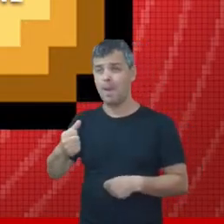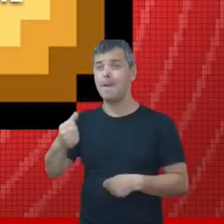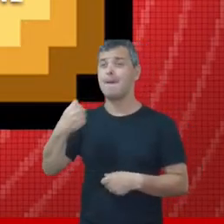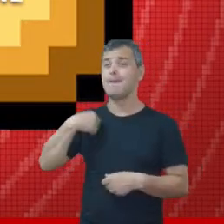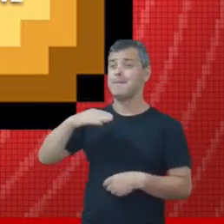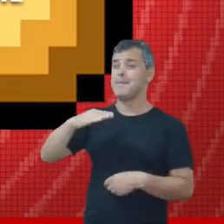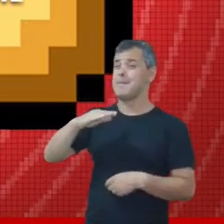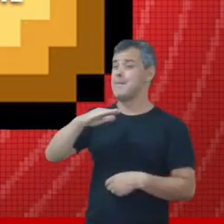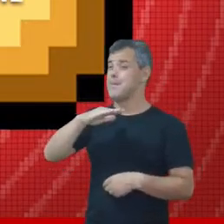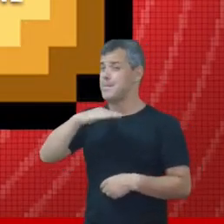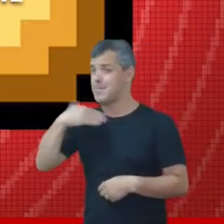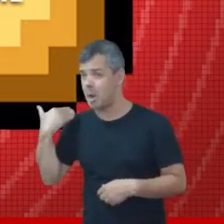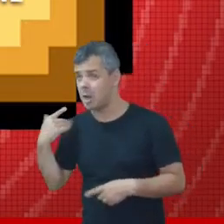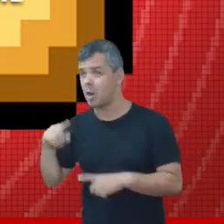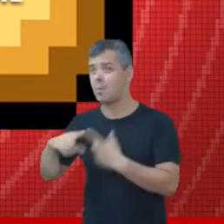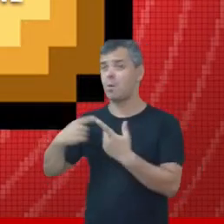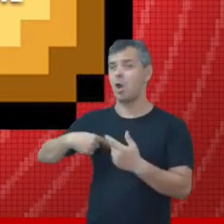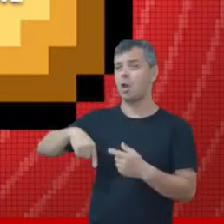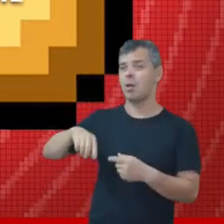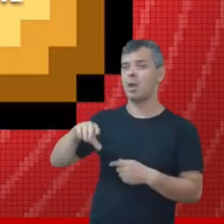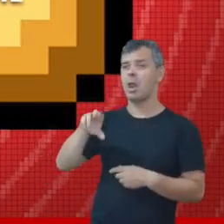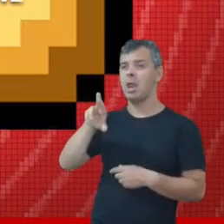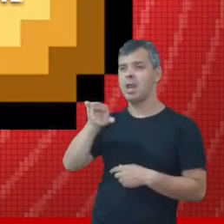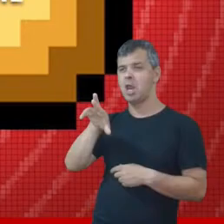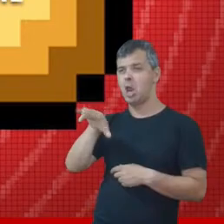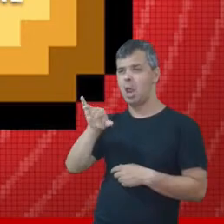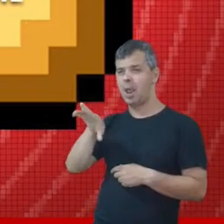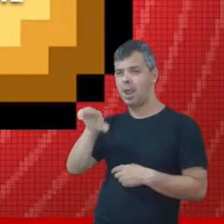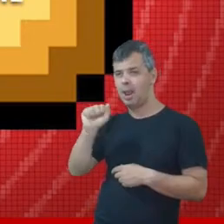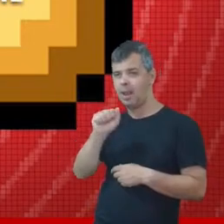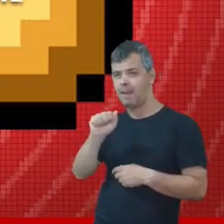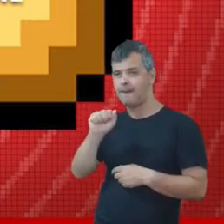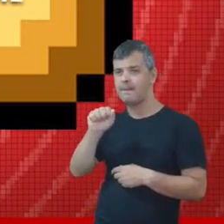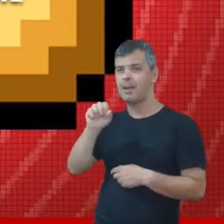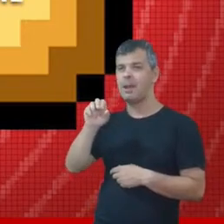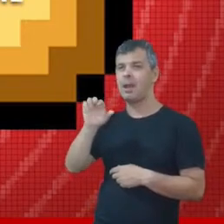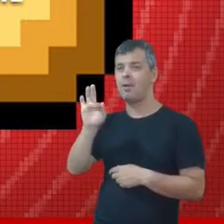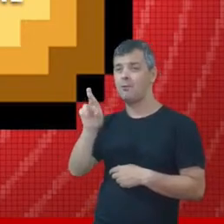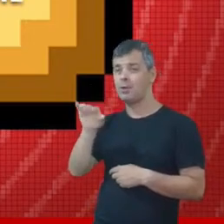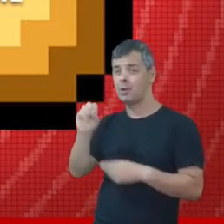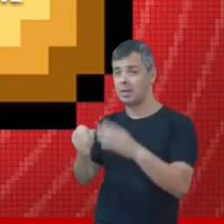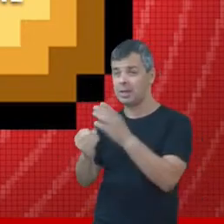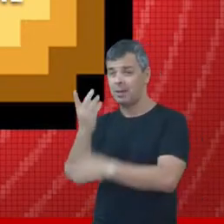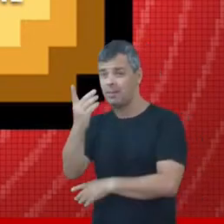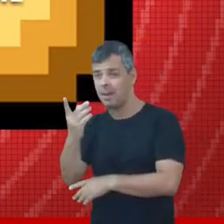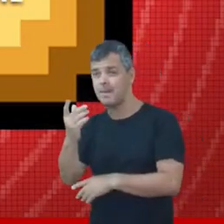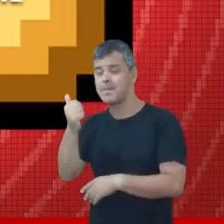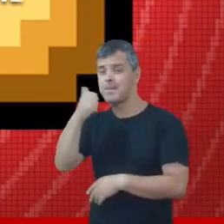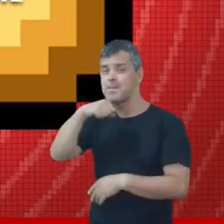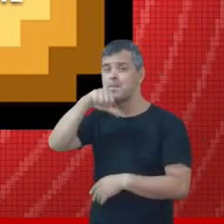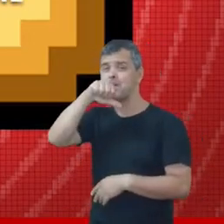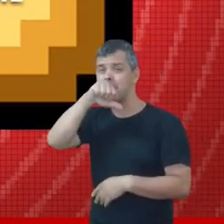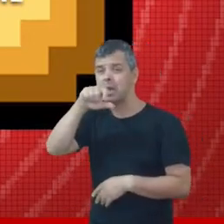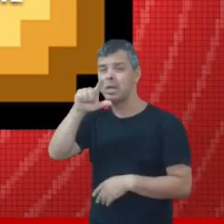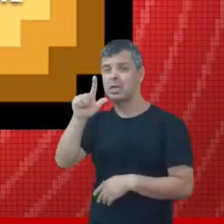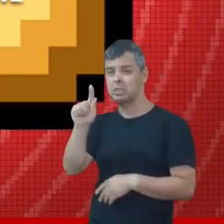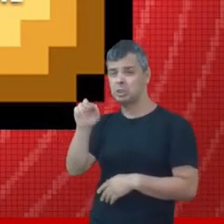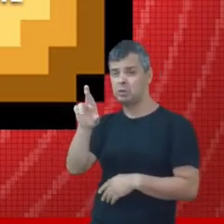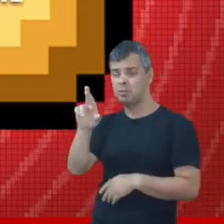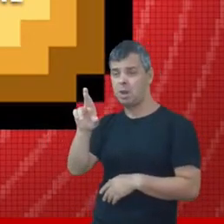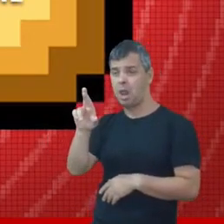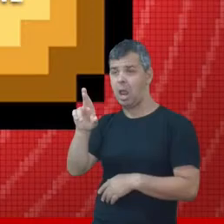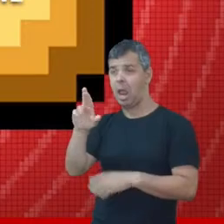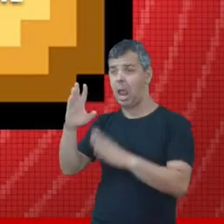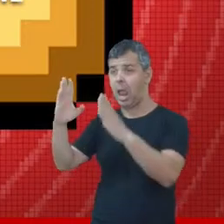da Ialorixá, baiana e fundadora do Ileacé Abaçá, conhecida como Mãe Gilda. Ela teve a casa